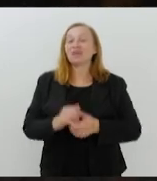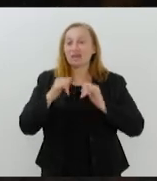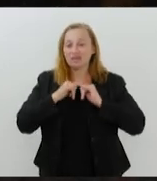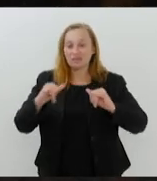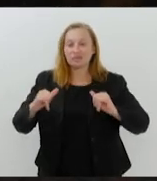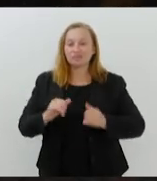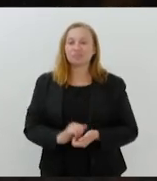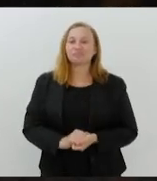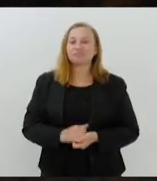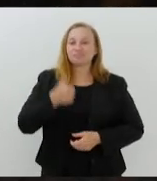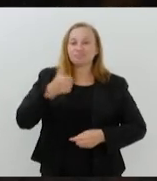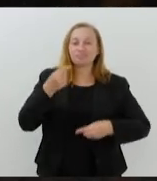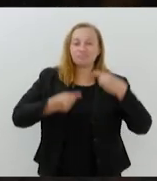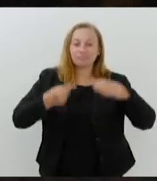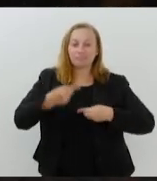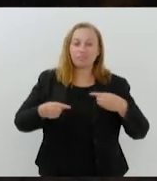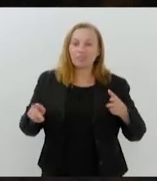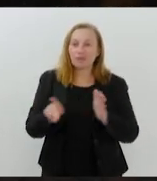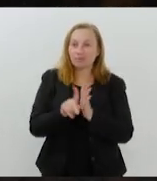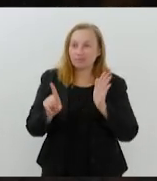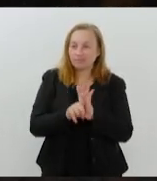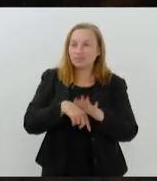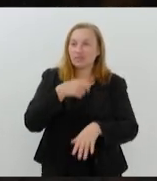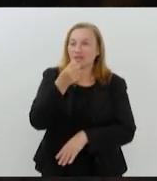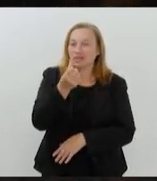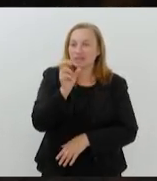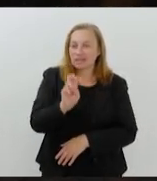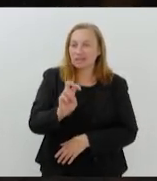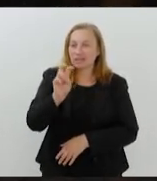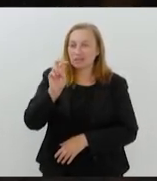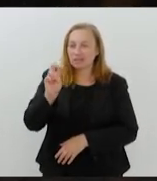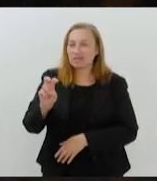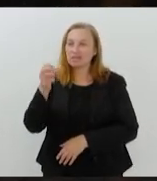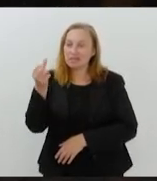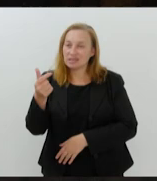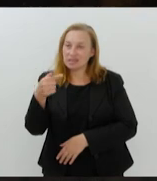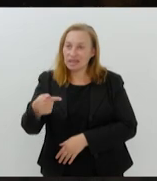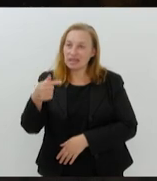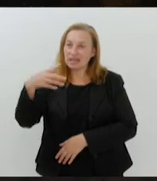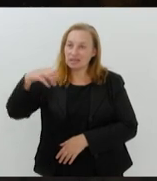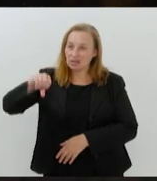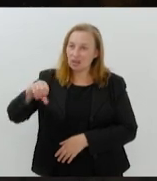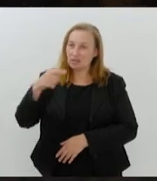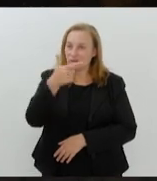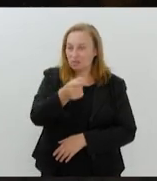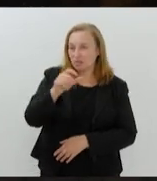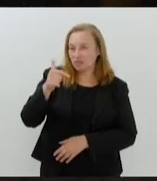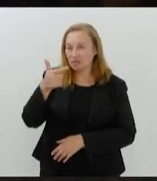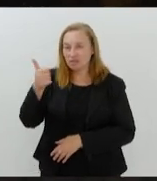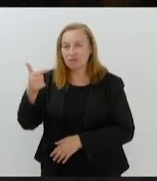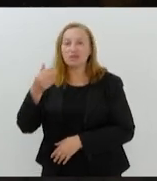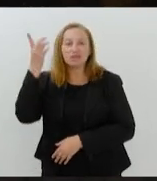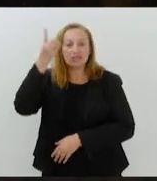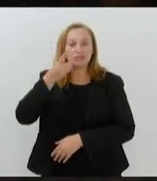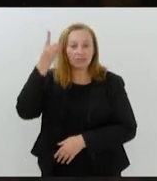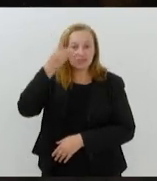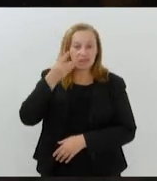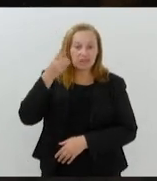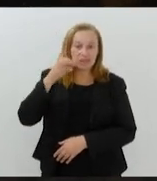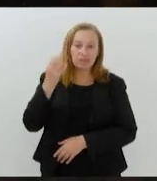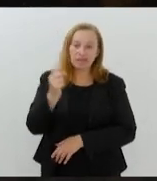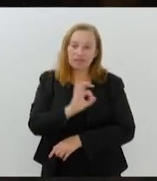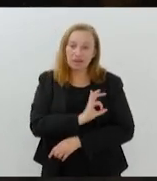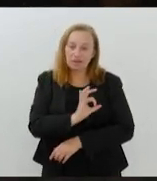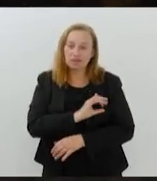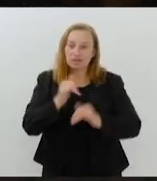Anuncio, em primeira discussão, projeto de lei número 5579 de 2022, de autoria da deputada Marta Rocha,